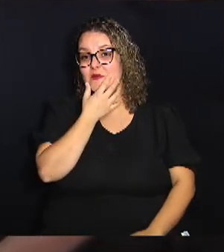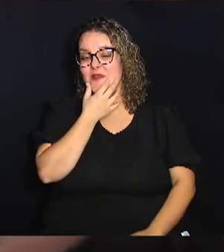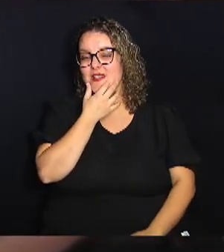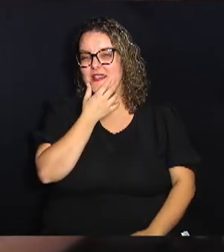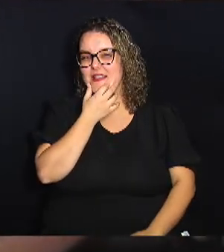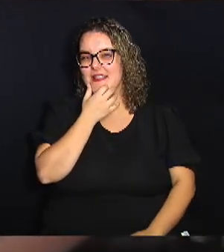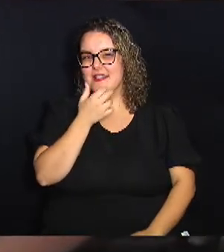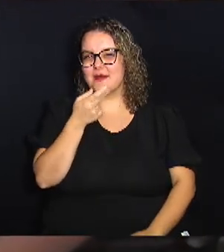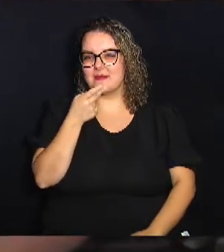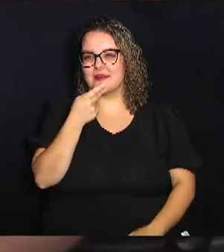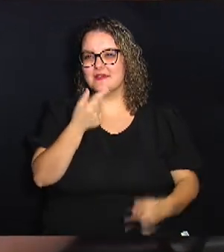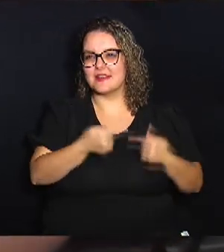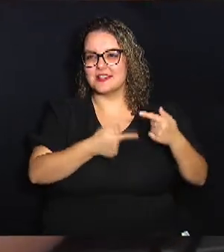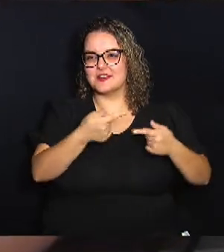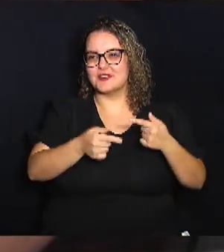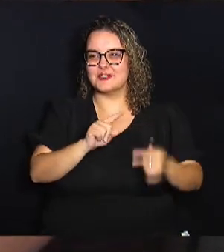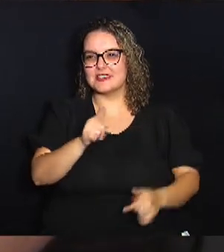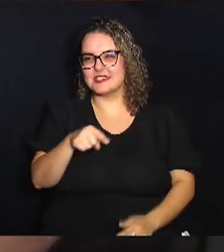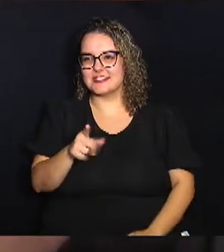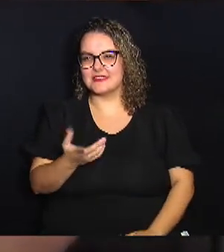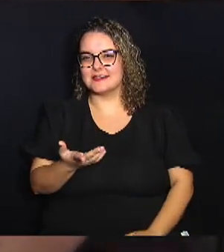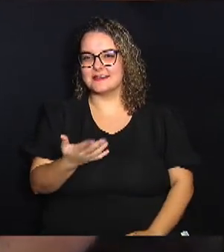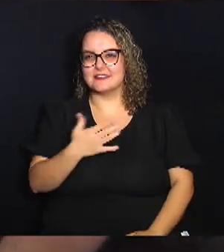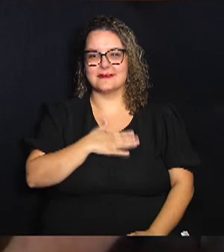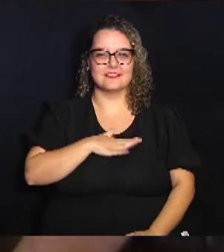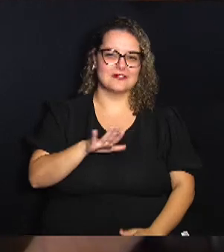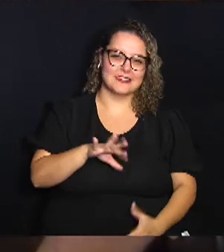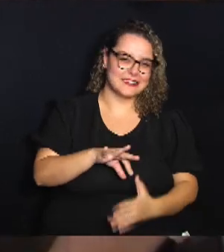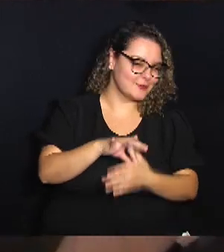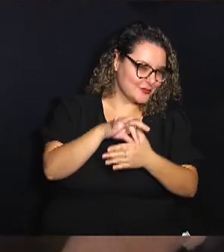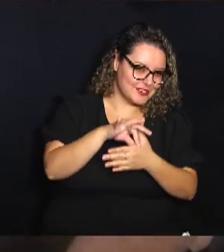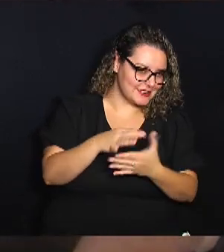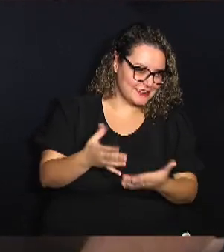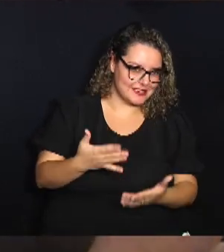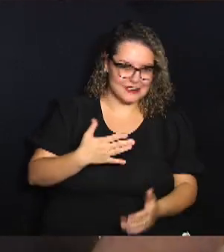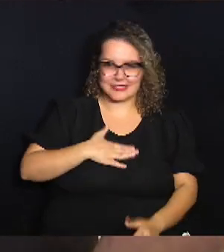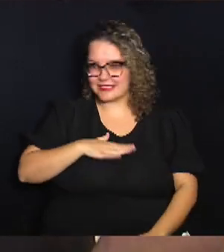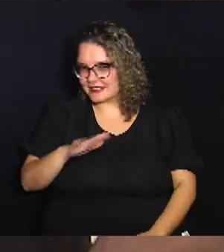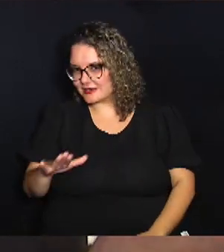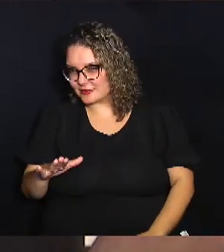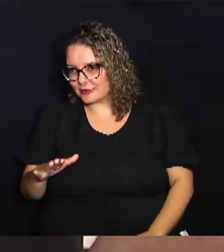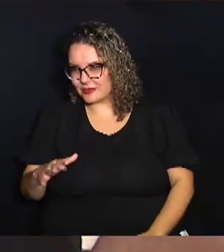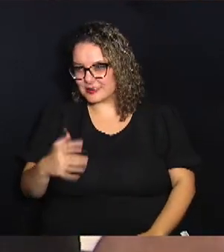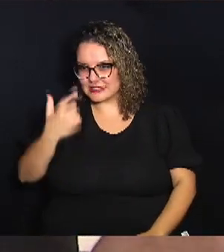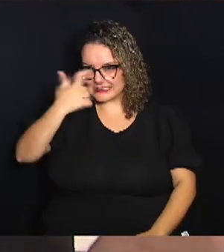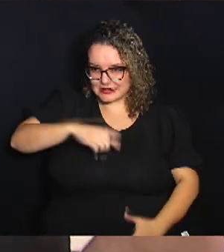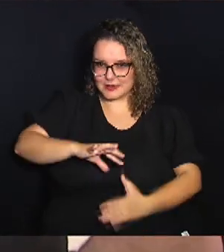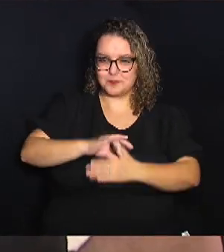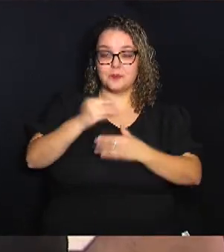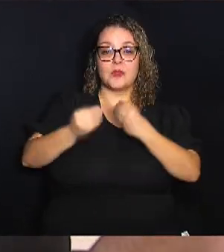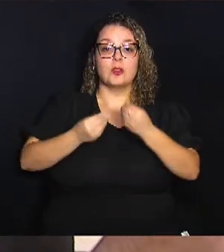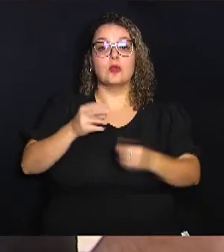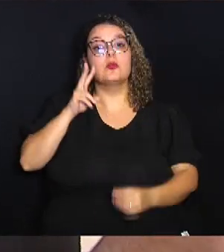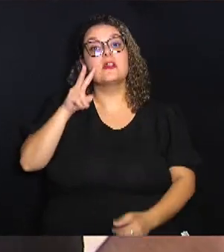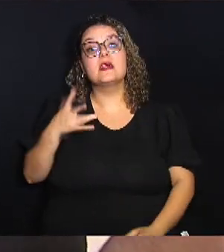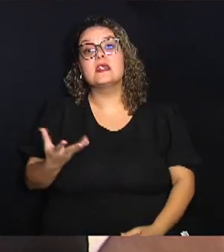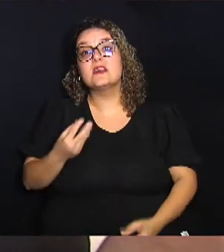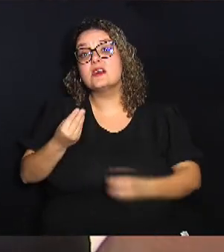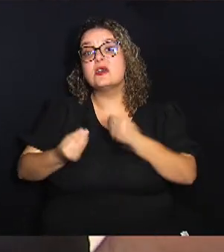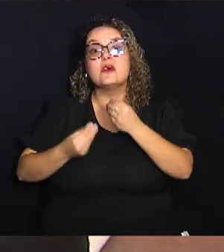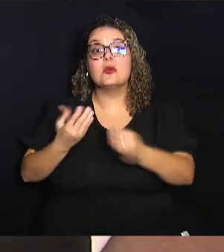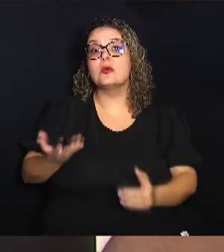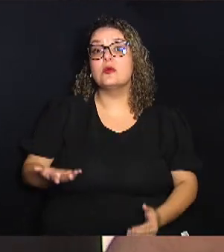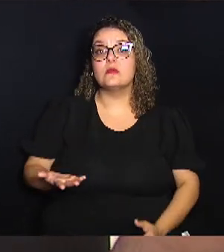que a geração Z não gosta de liderança, não gosta de ser líder. Como que você vê essa questão? Como que é essa